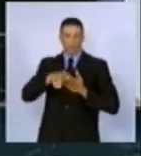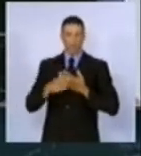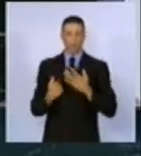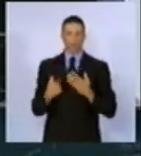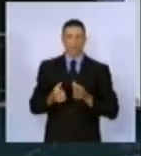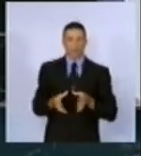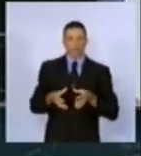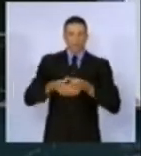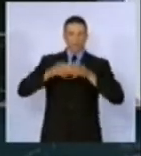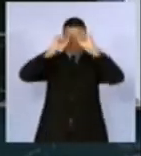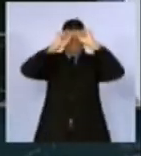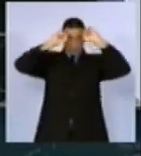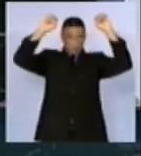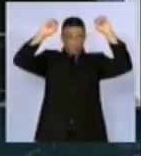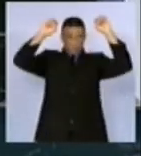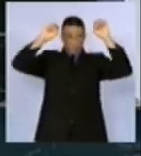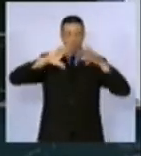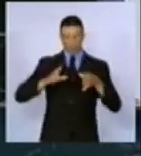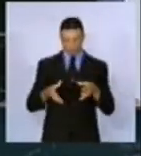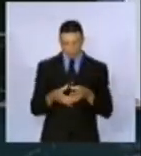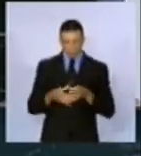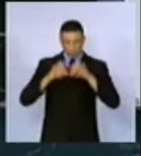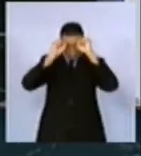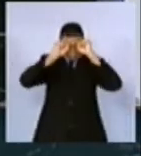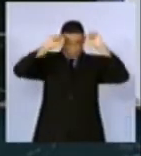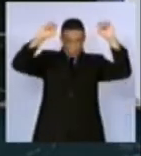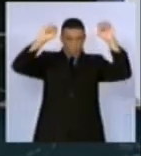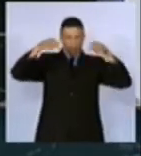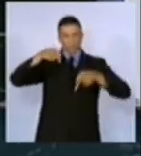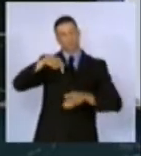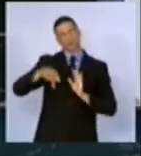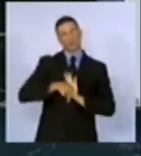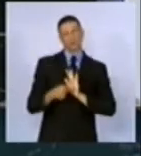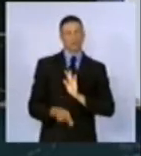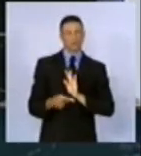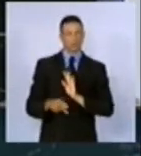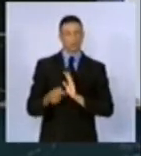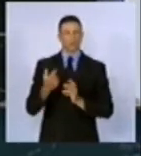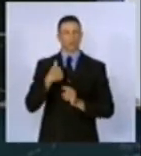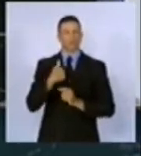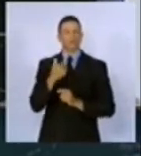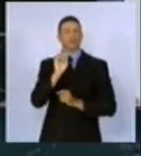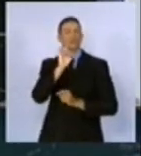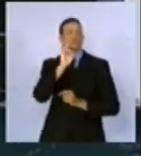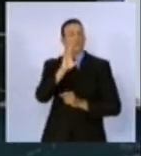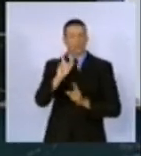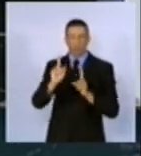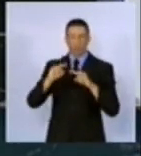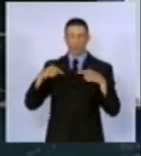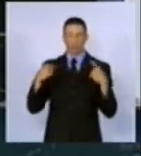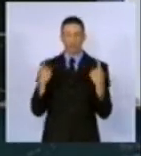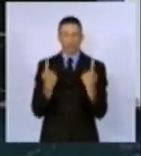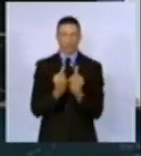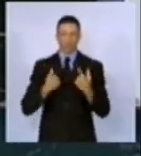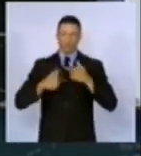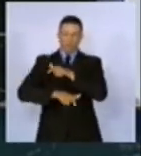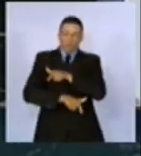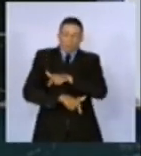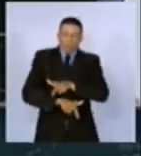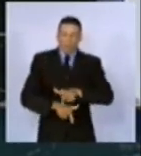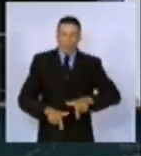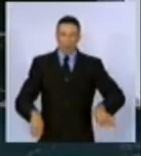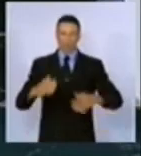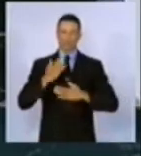colegiado que vai jogar causa é o colegiado eu realizei uma sessão neutra